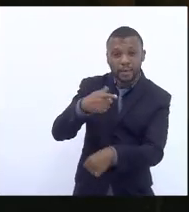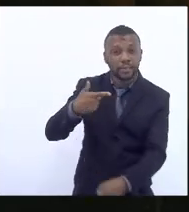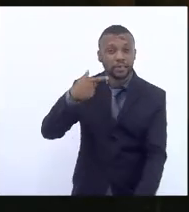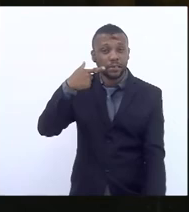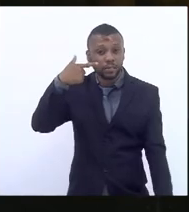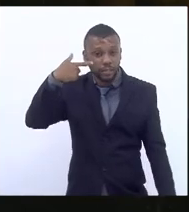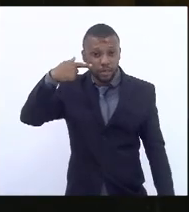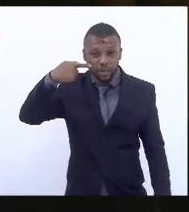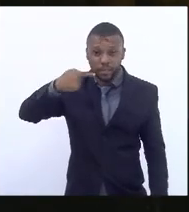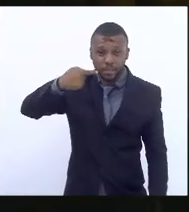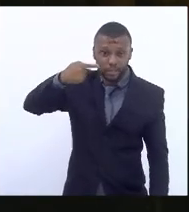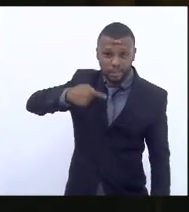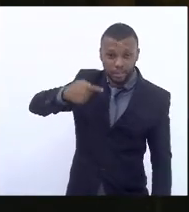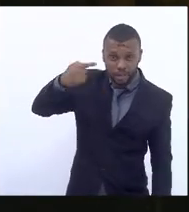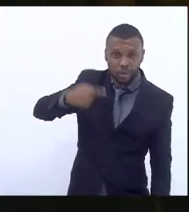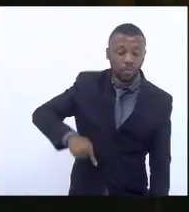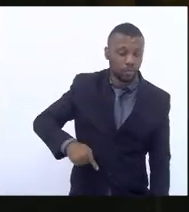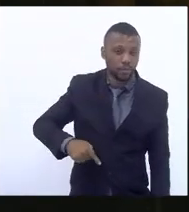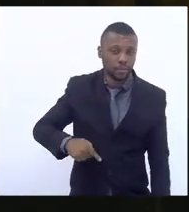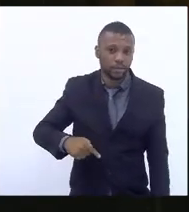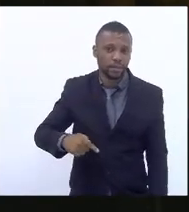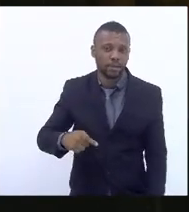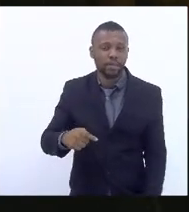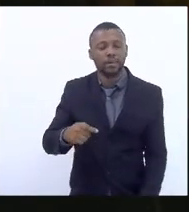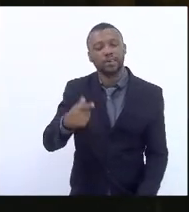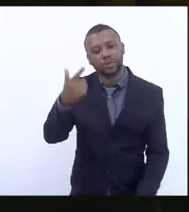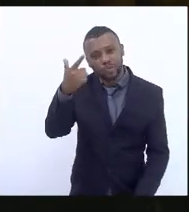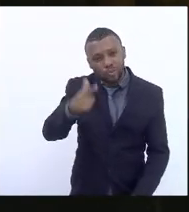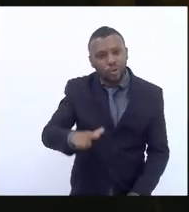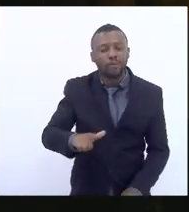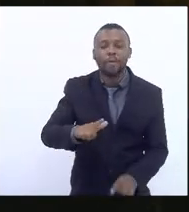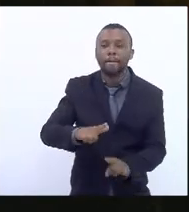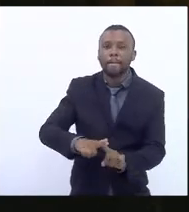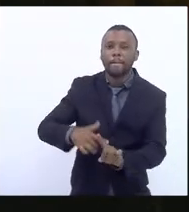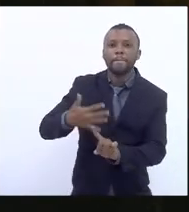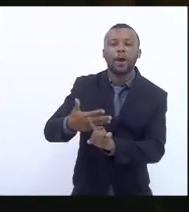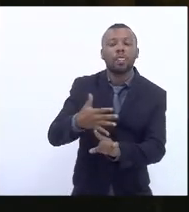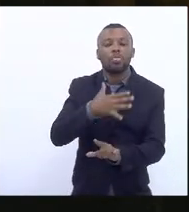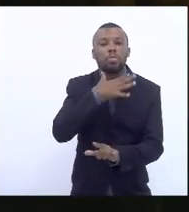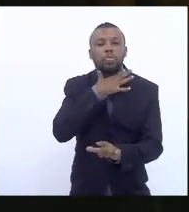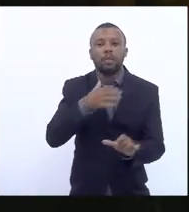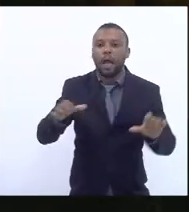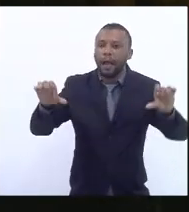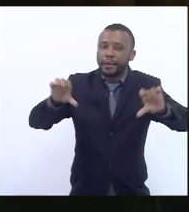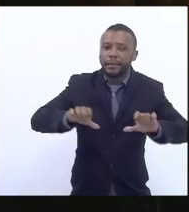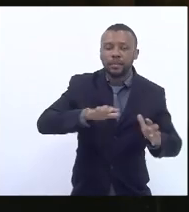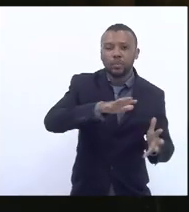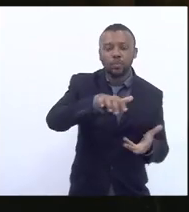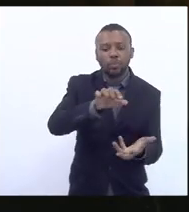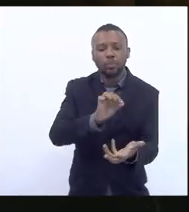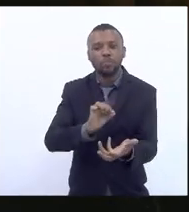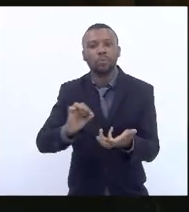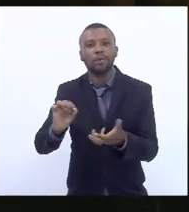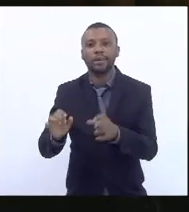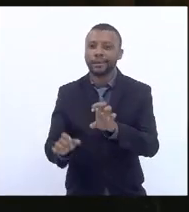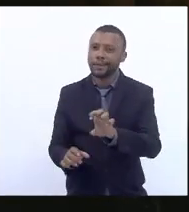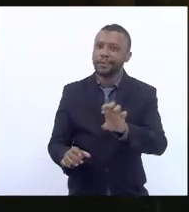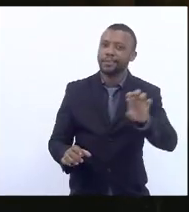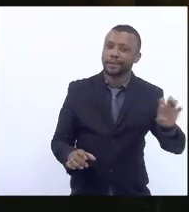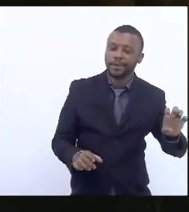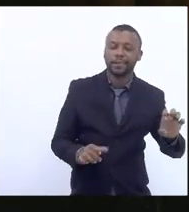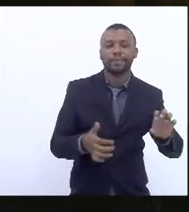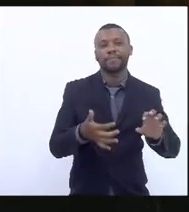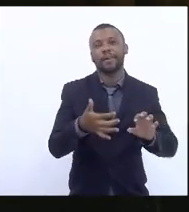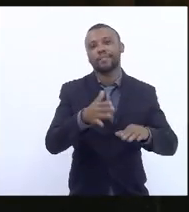assim, mais ainda, elevando mais ainda a crise mundial que a esquerda vem